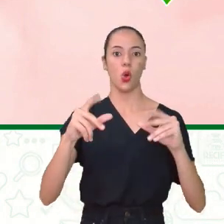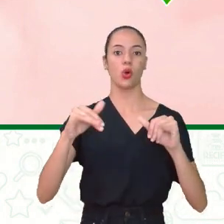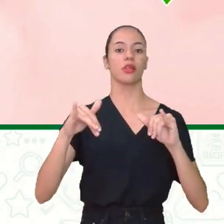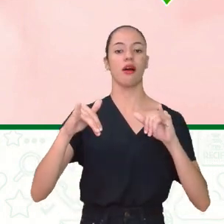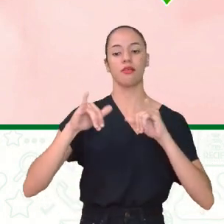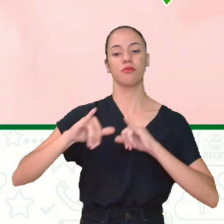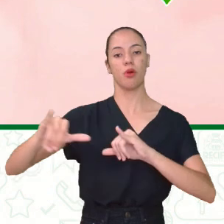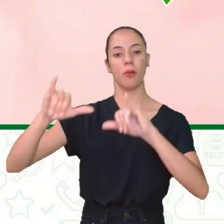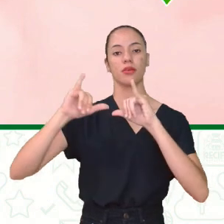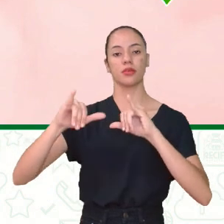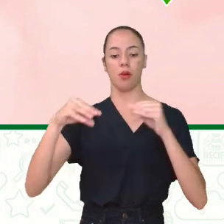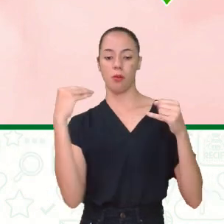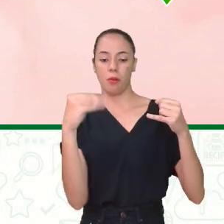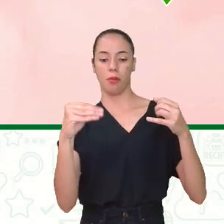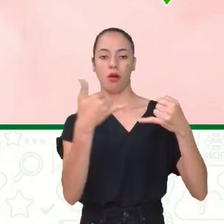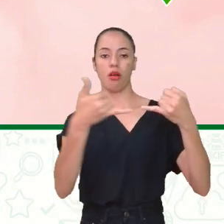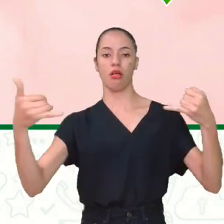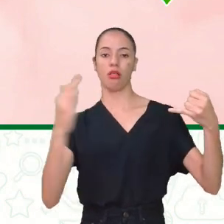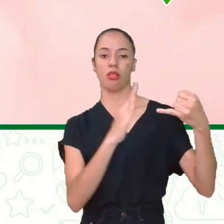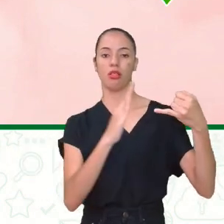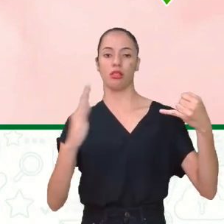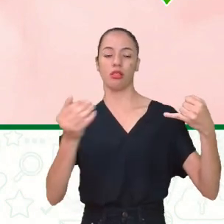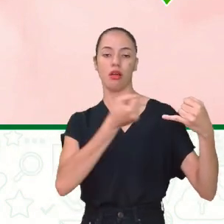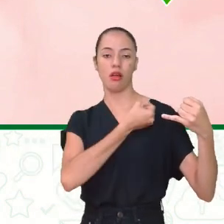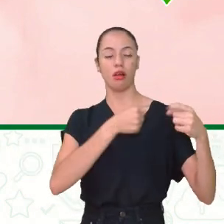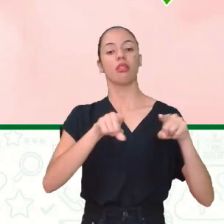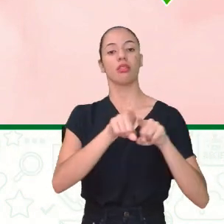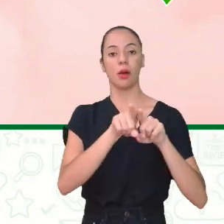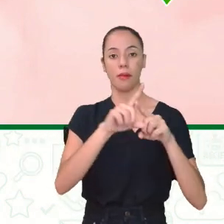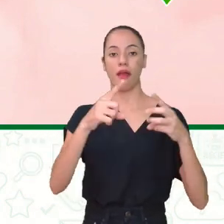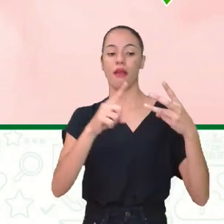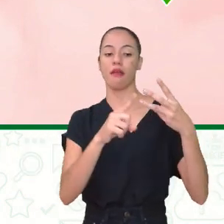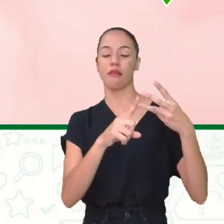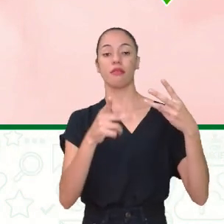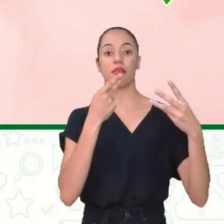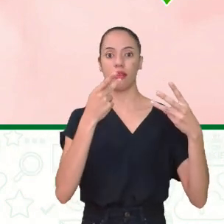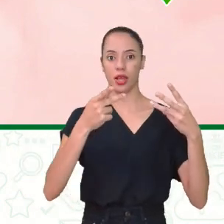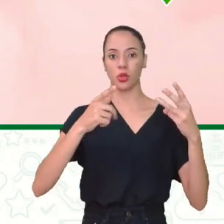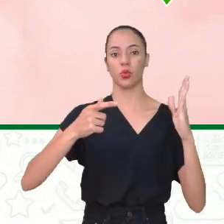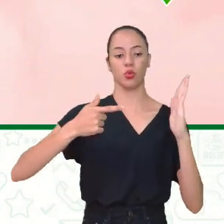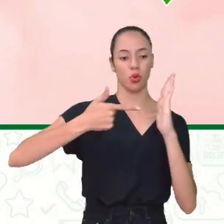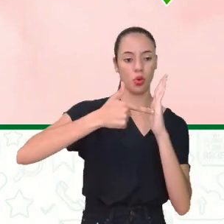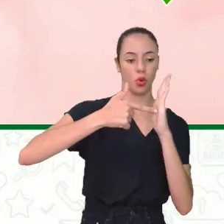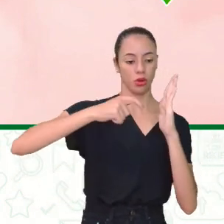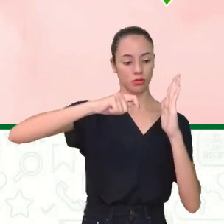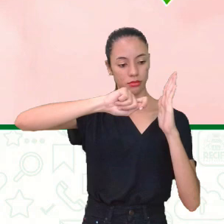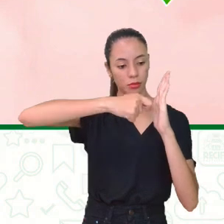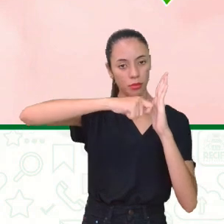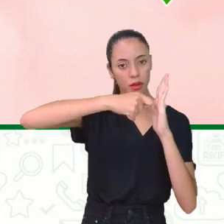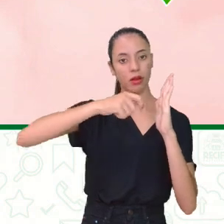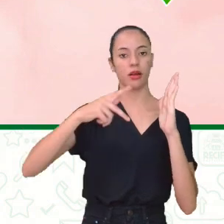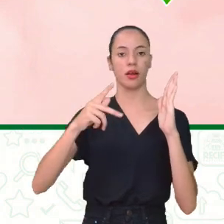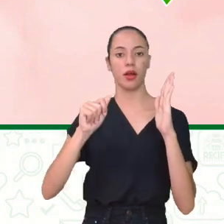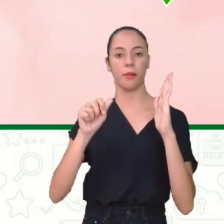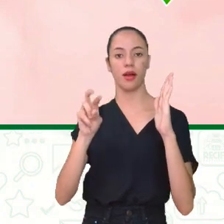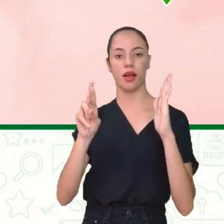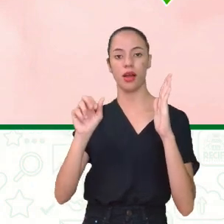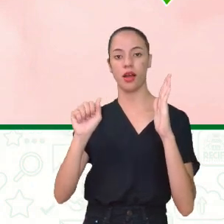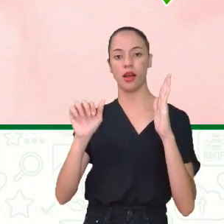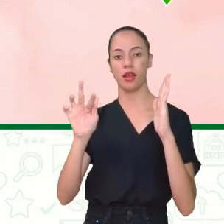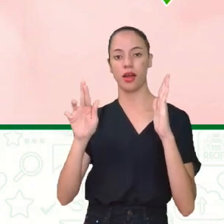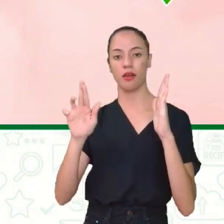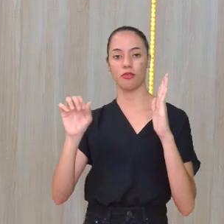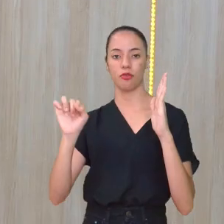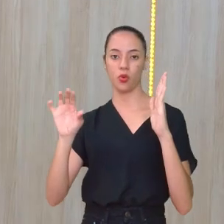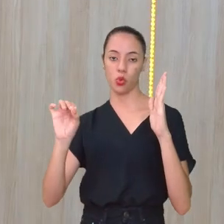reta numérica. Vimos a história do parafuso também, né, o problema do parafuso, e vimos o problema do percurso,